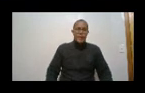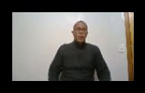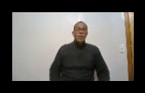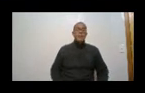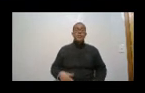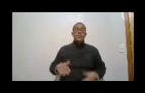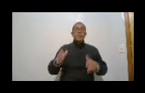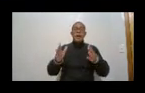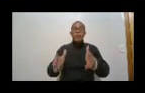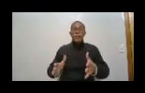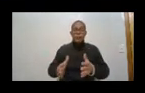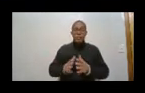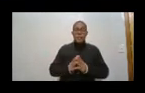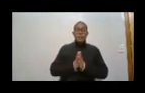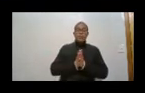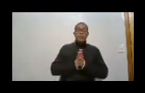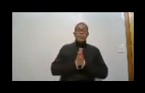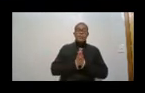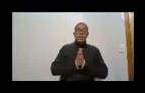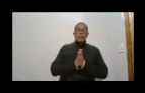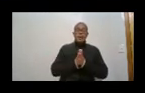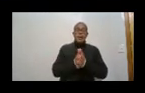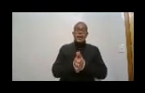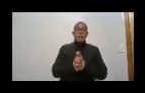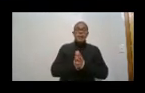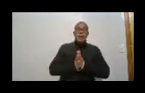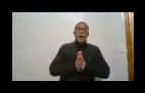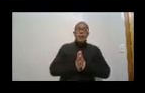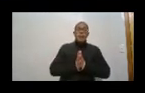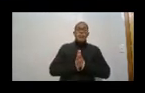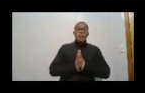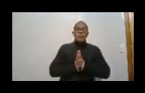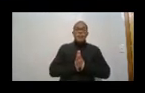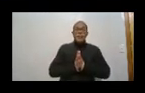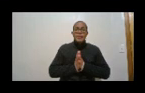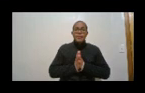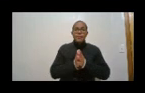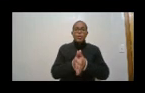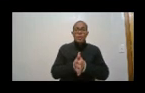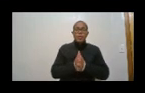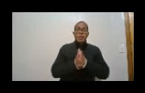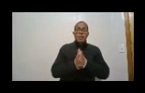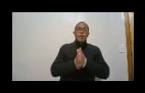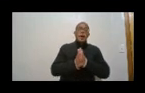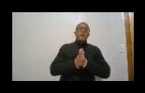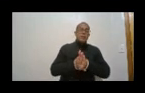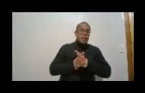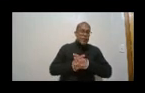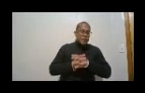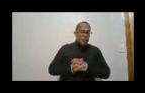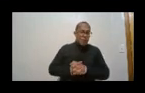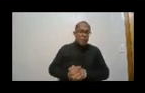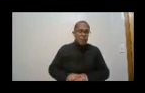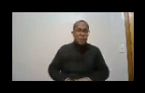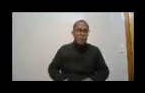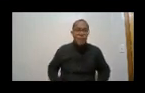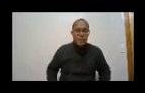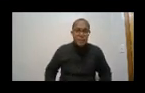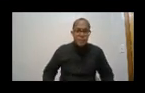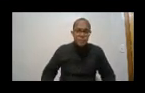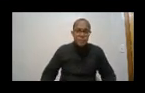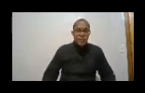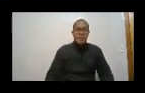farmacodinâmica. Quais são os alvos? Quais são os principais locais aonde os principais receptores aonde as drogas